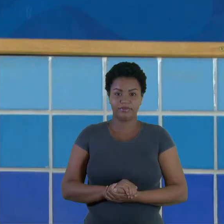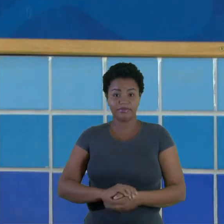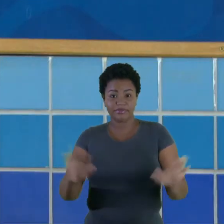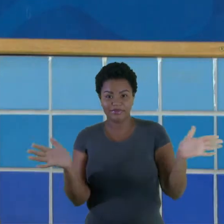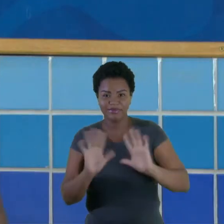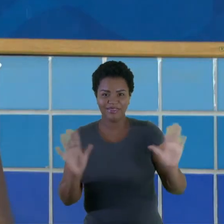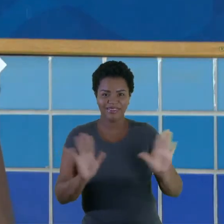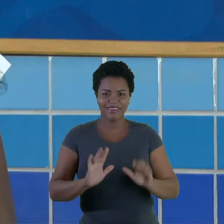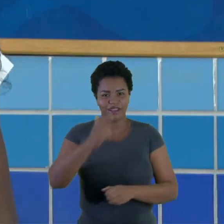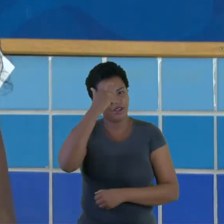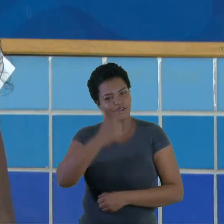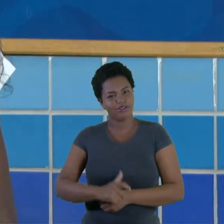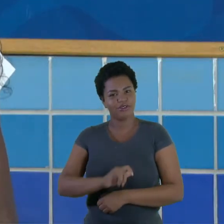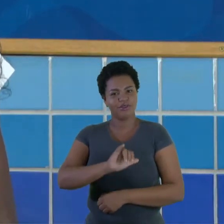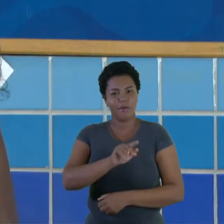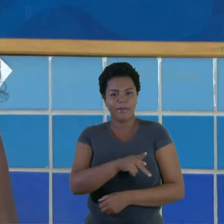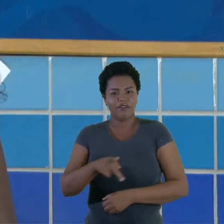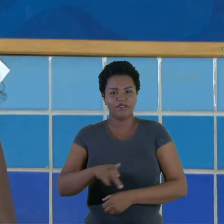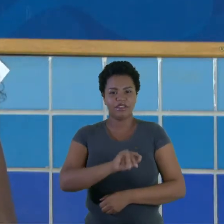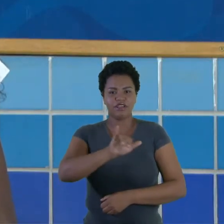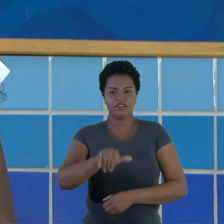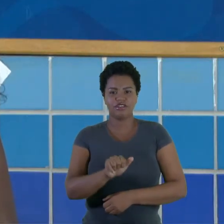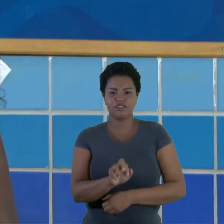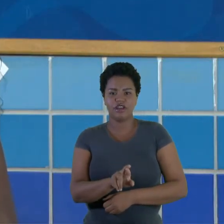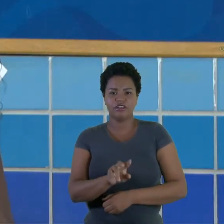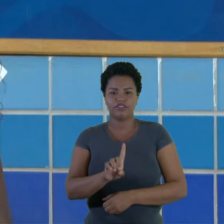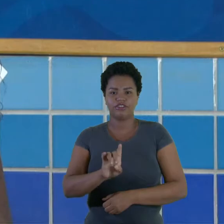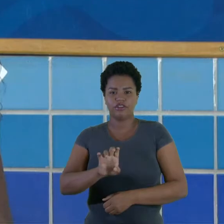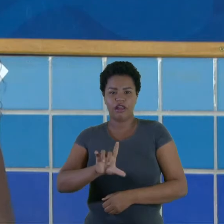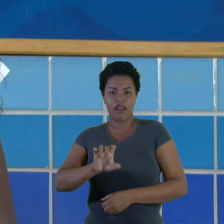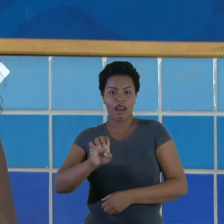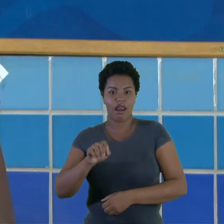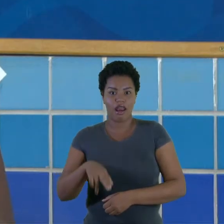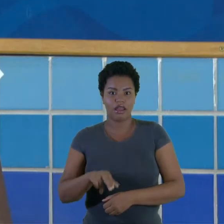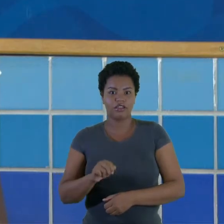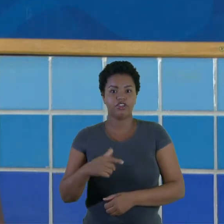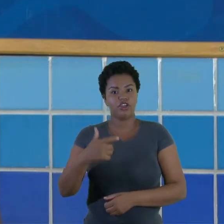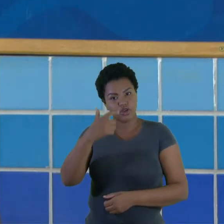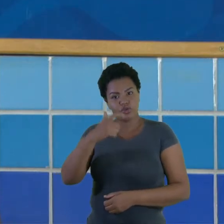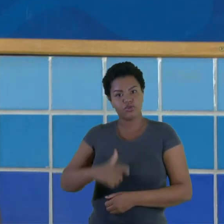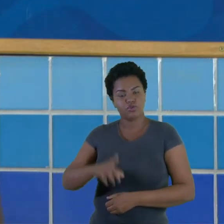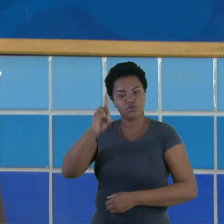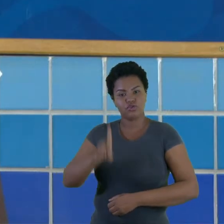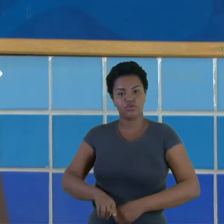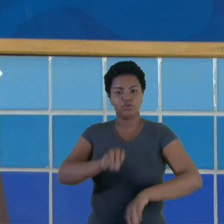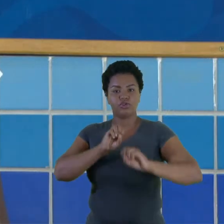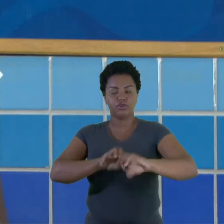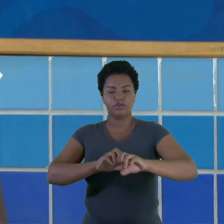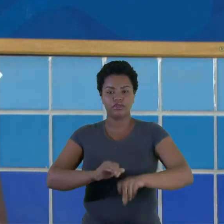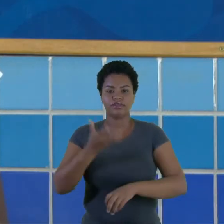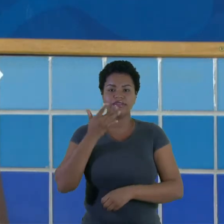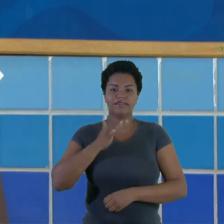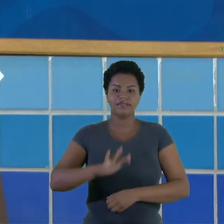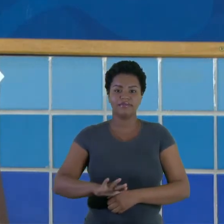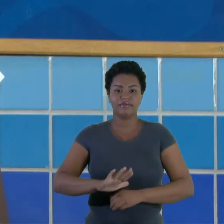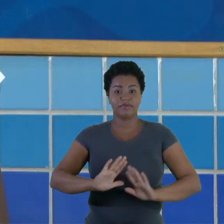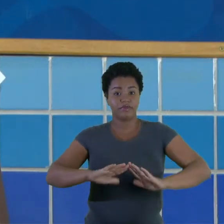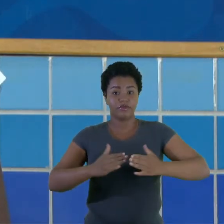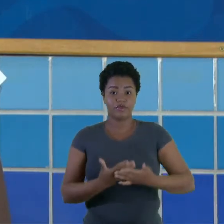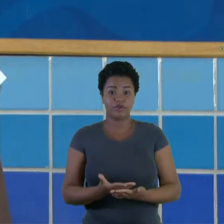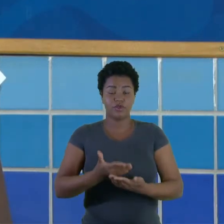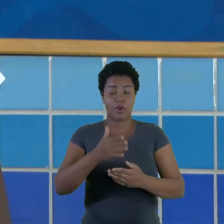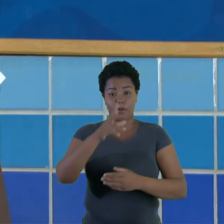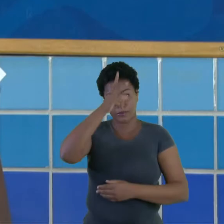o Olá eu sou a professora jardilene Gualberto e estou diretora da educação infantil da rede Municipal